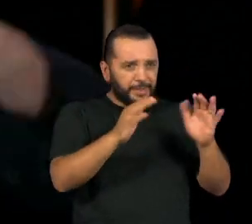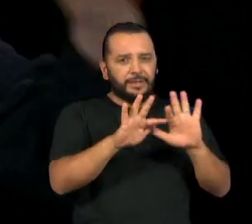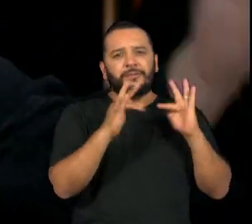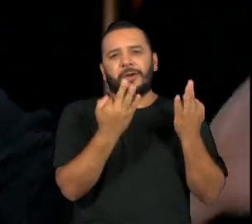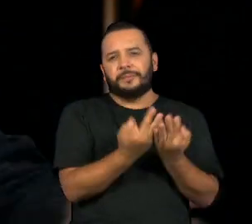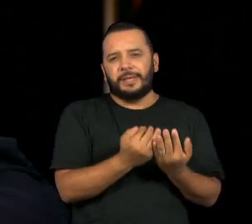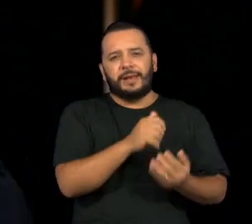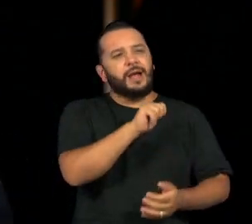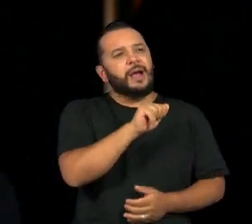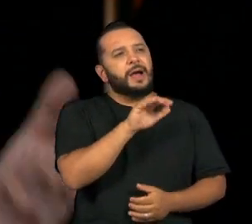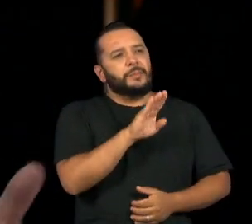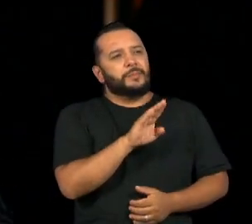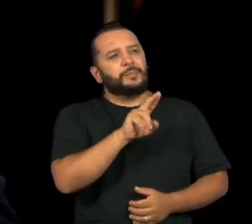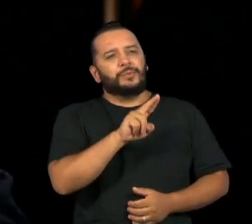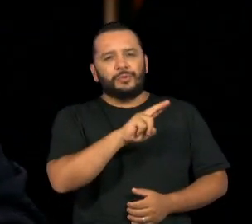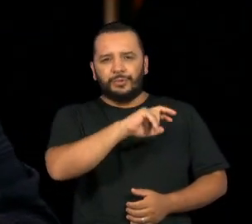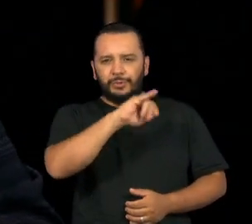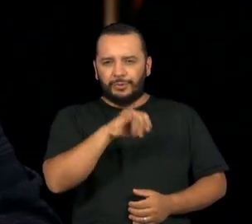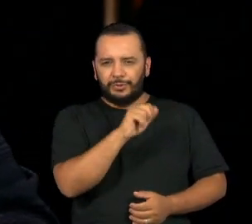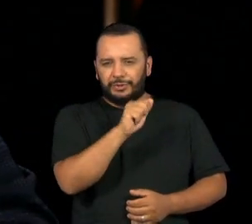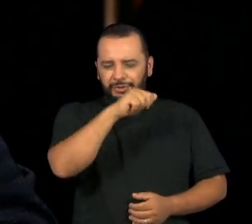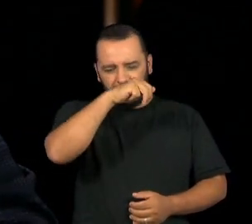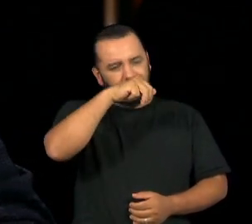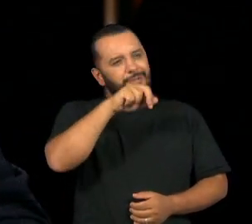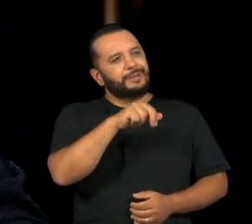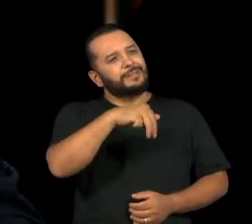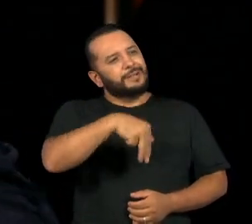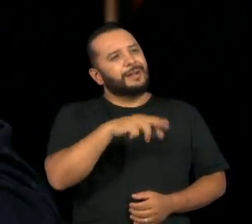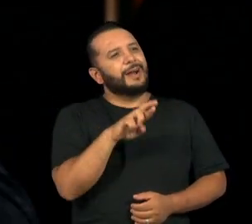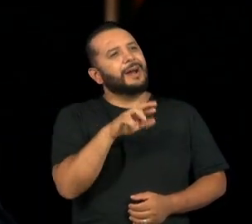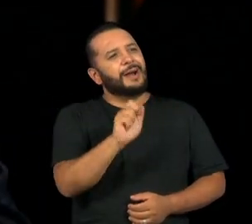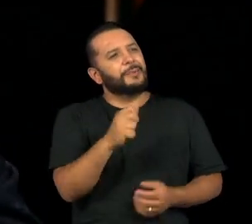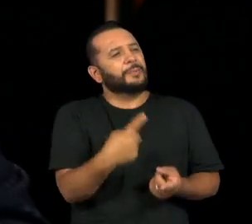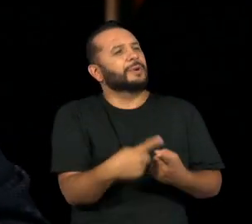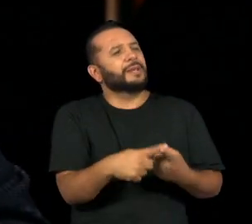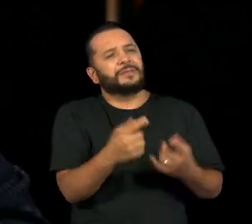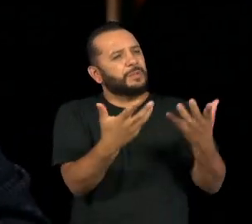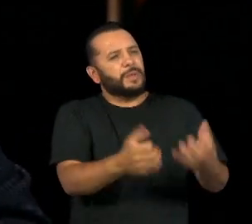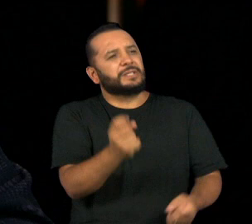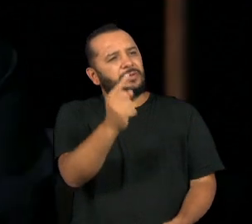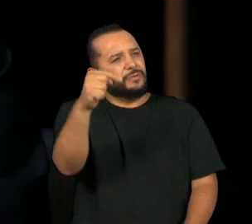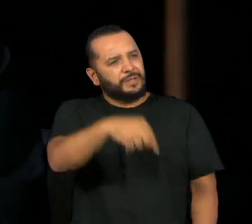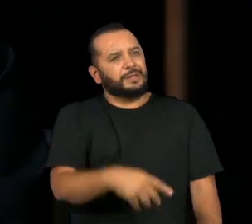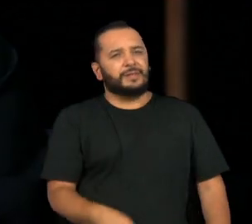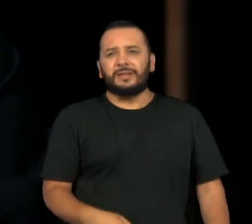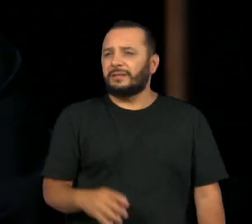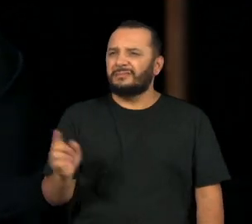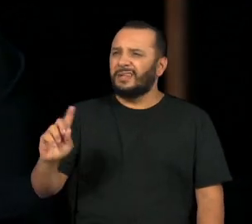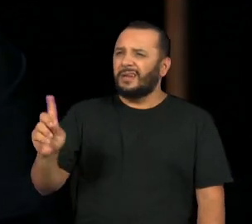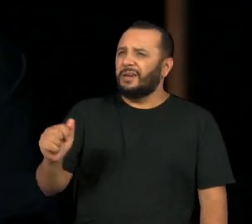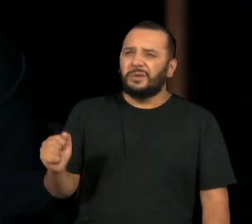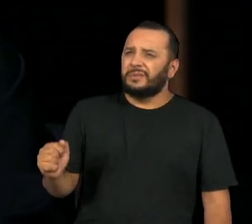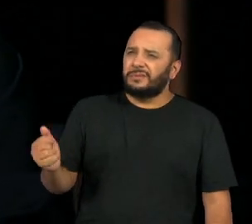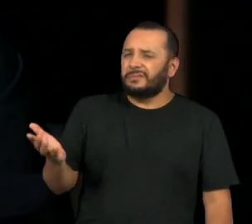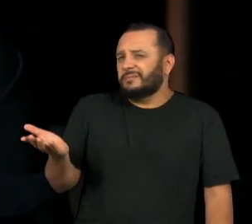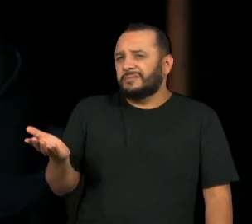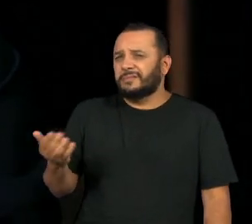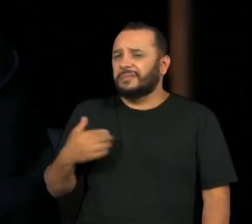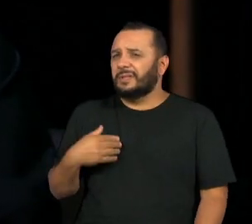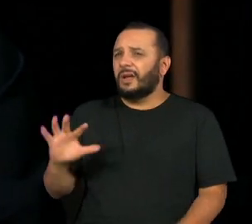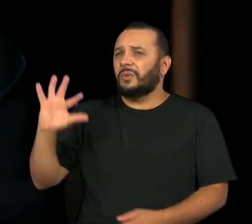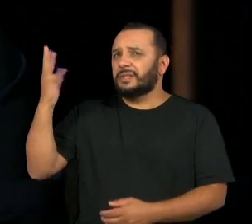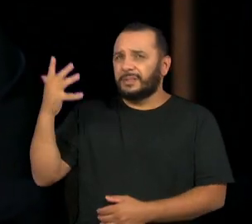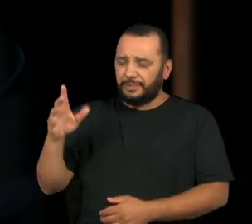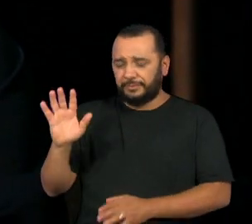família, pelo Abu, por todo mundo. Por que você se fez de difícil? Não, eu não me fiz de difícil. O que aconteceu